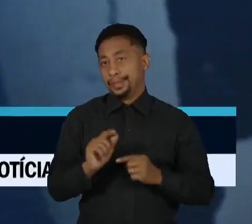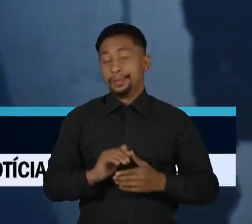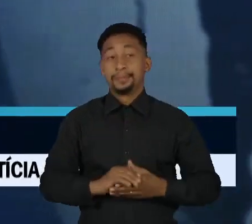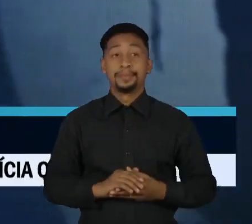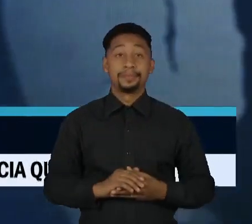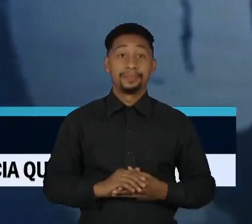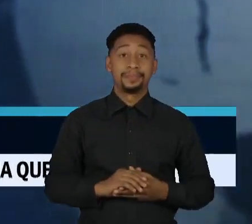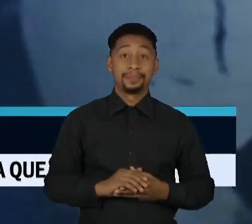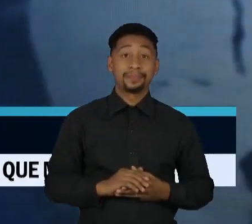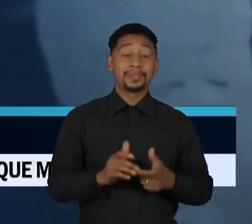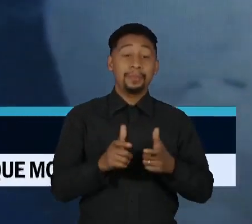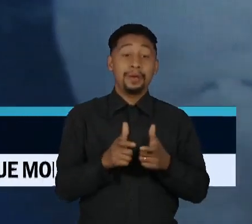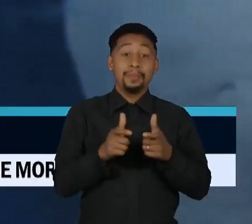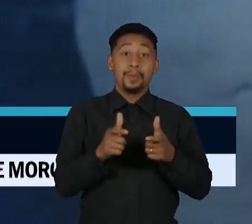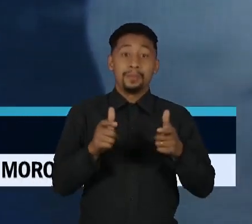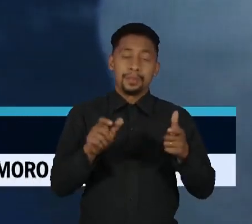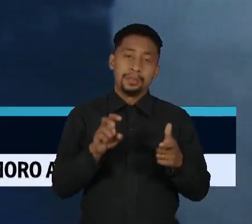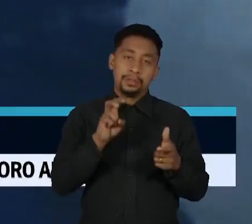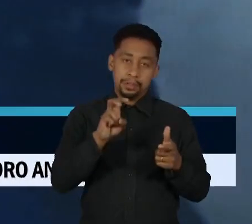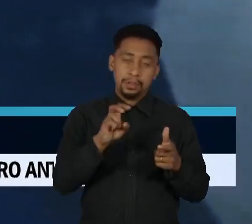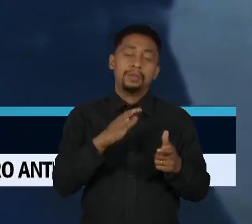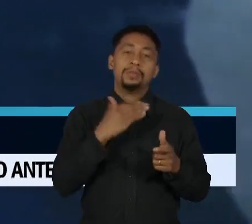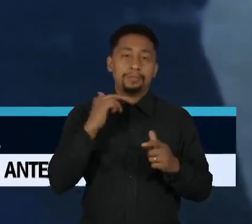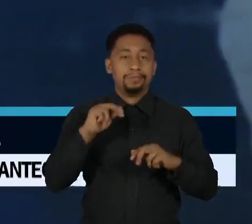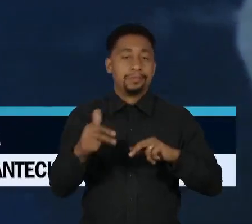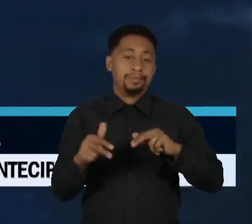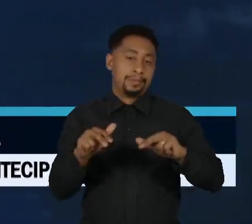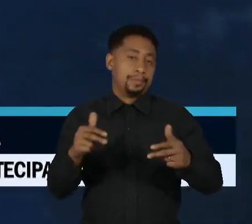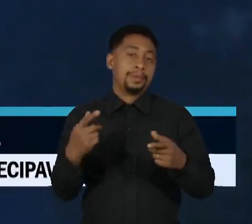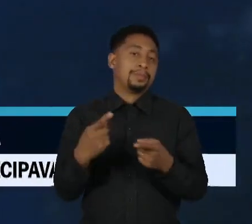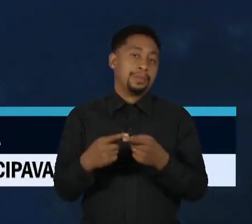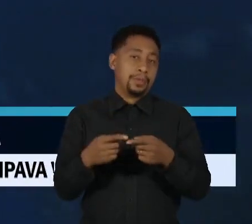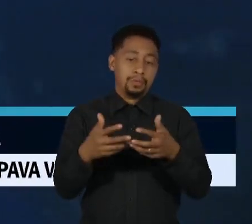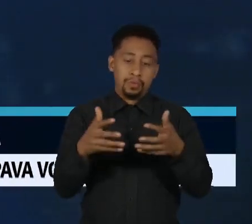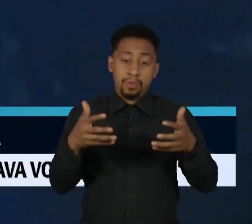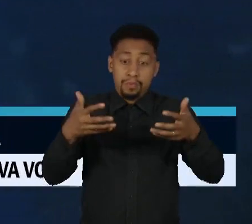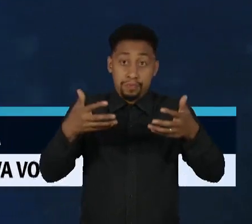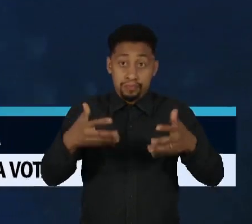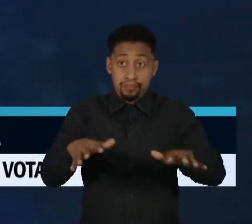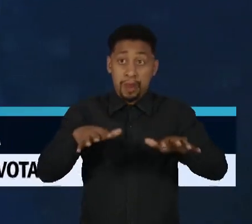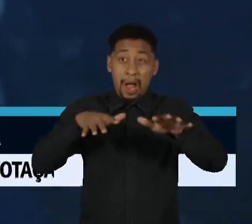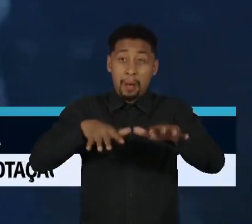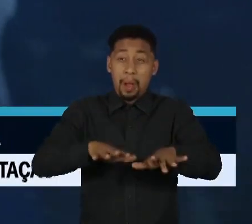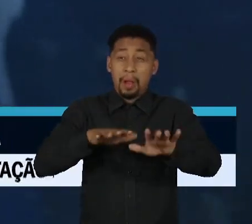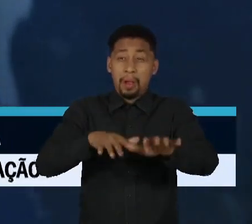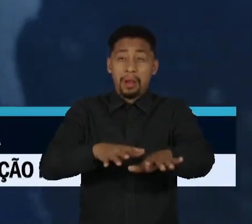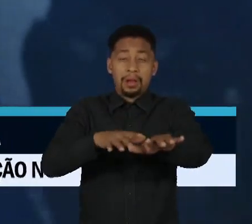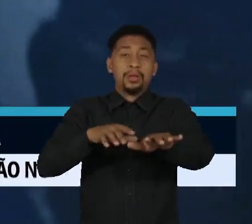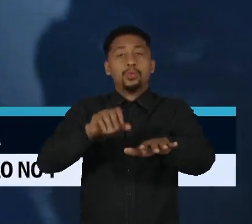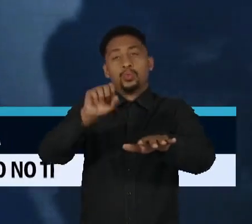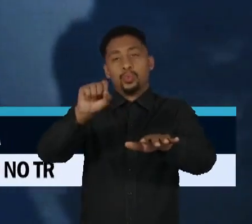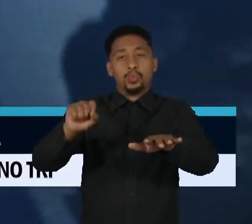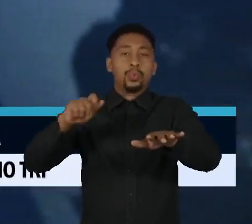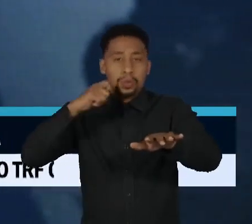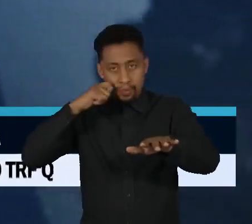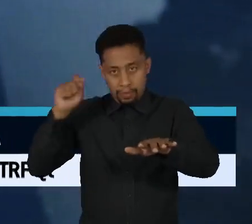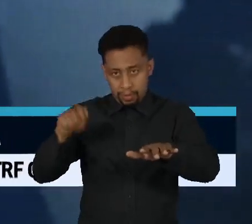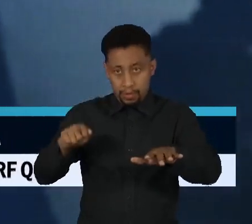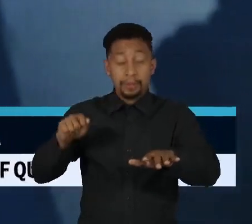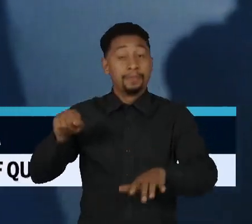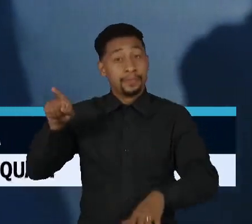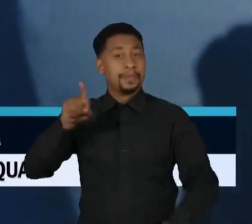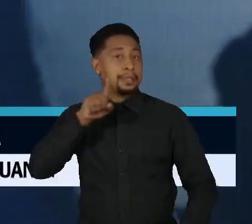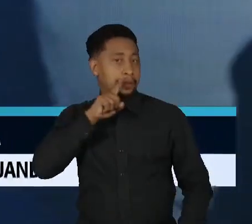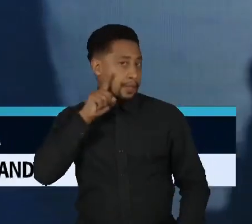Subiu para 5 o número de mortos após a destruição de uma represa no sul da Ucrânia. O presidente Volodymyr Zelensky esteve hoje na reunião